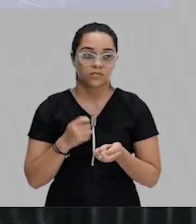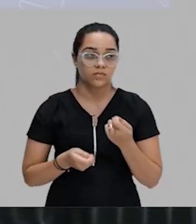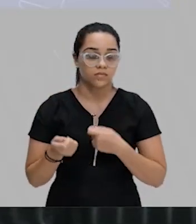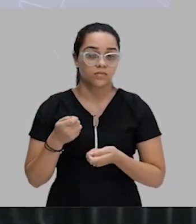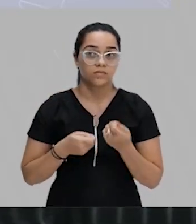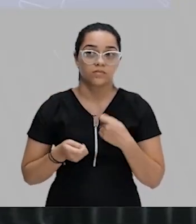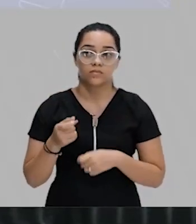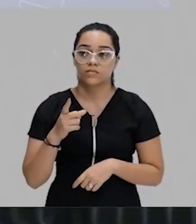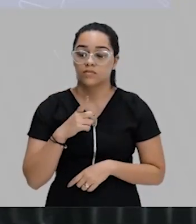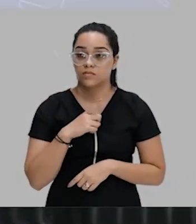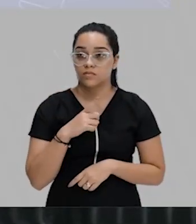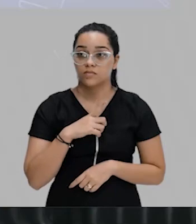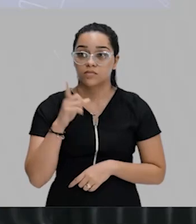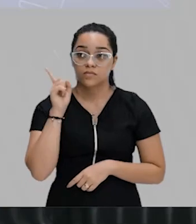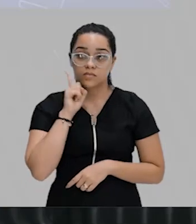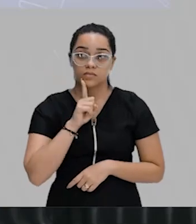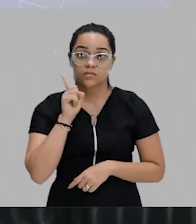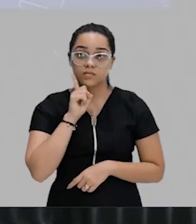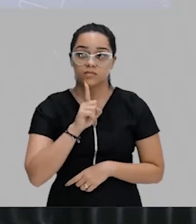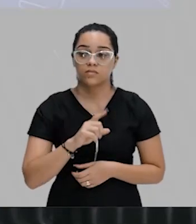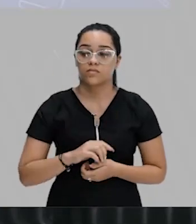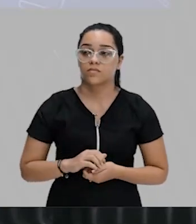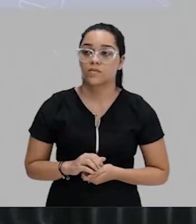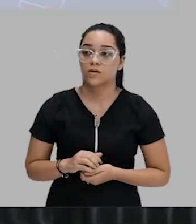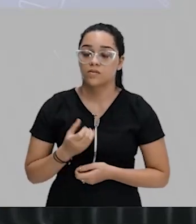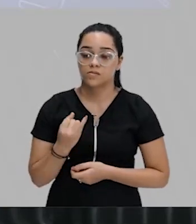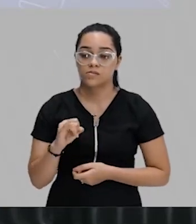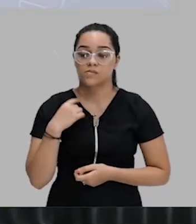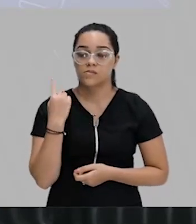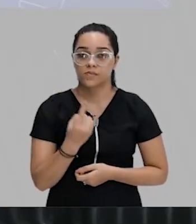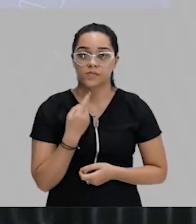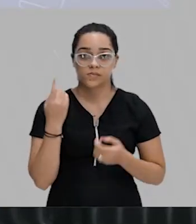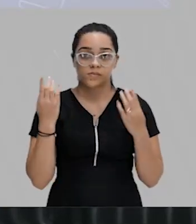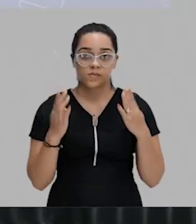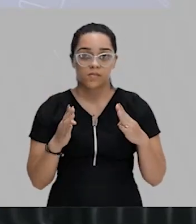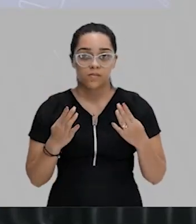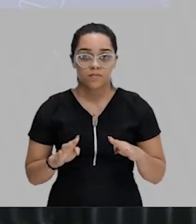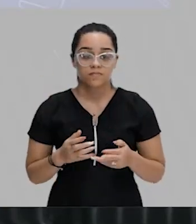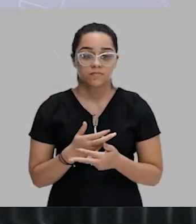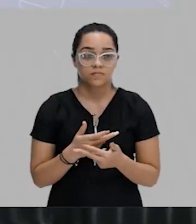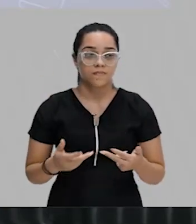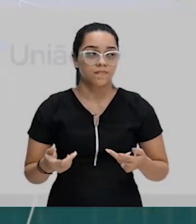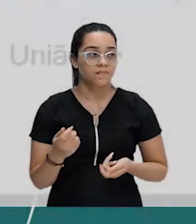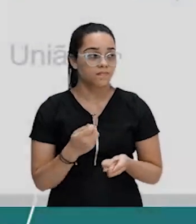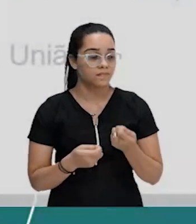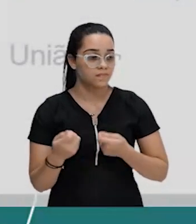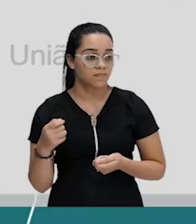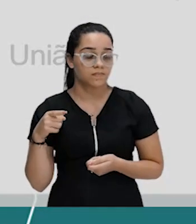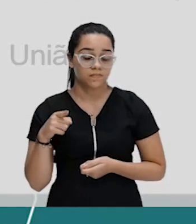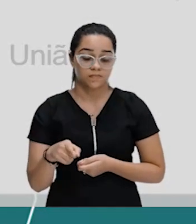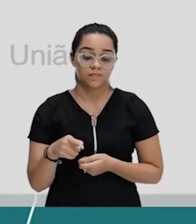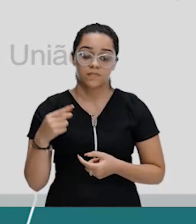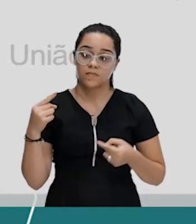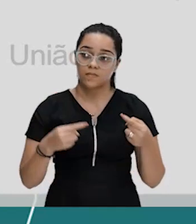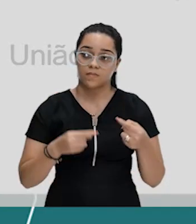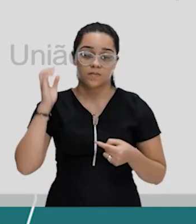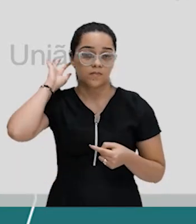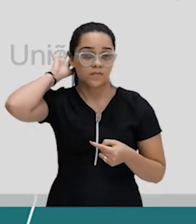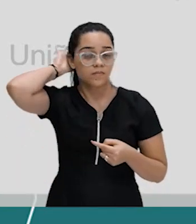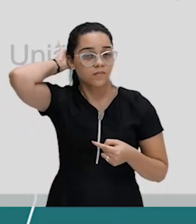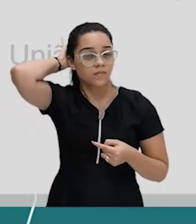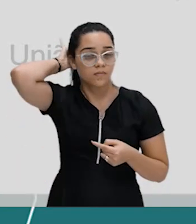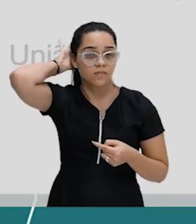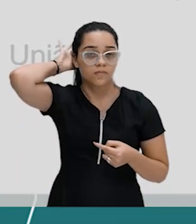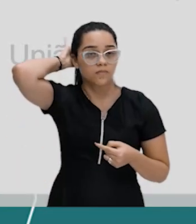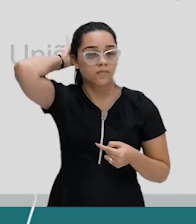de Cuba por parte dos Estados Unidos. Se nós analisarmos as questões econômicas, quando você discute